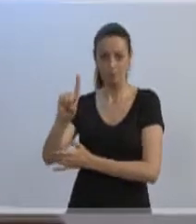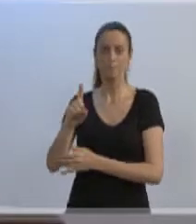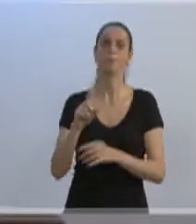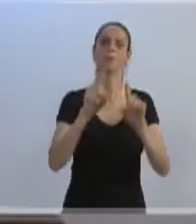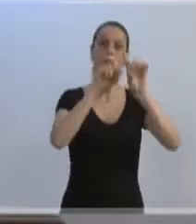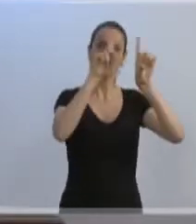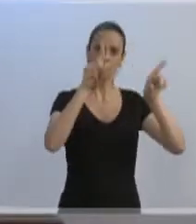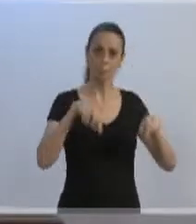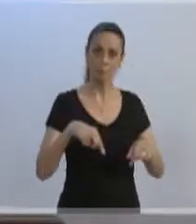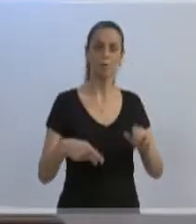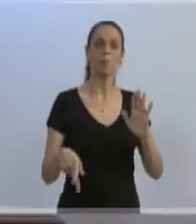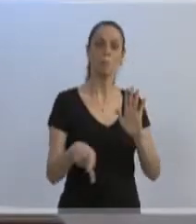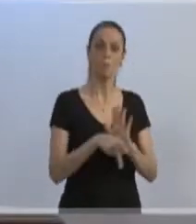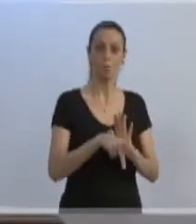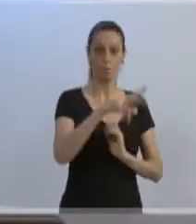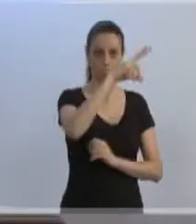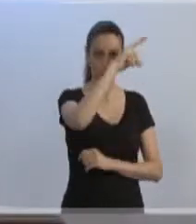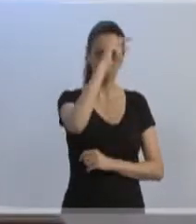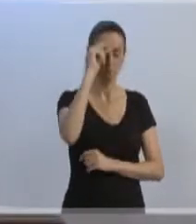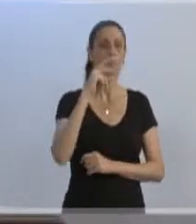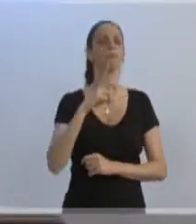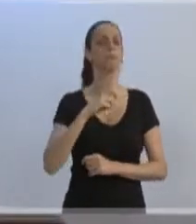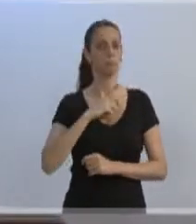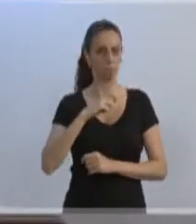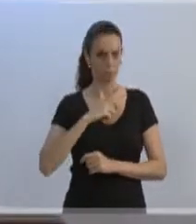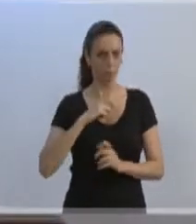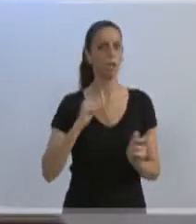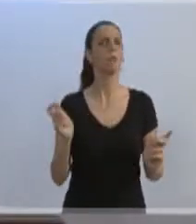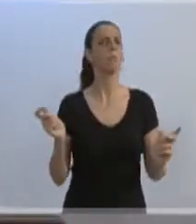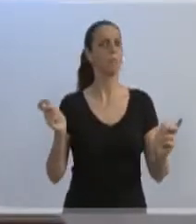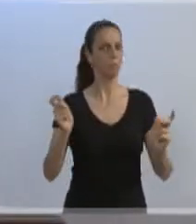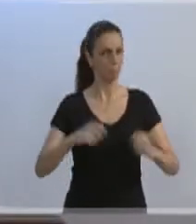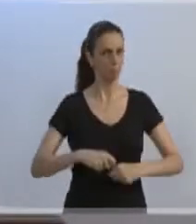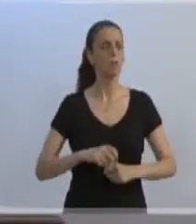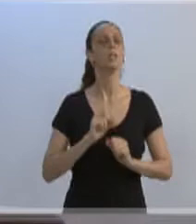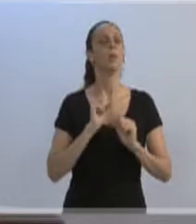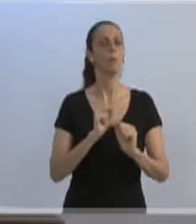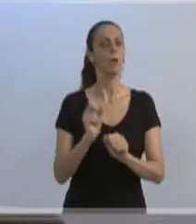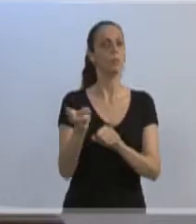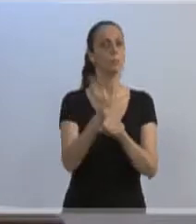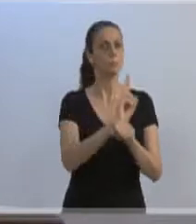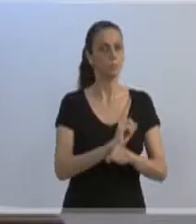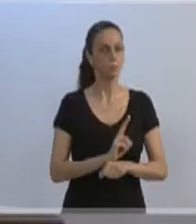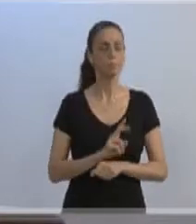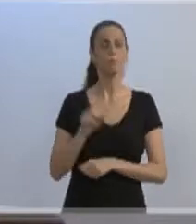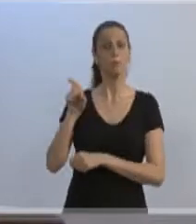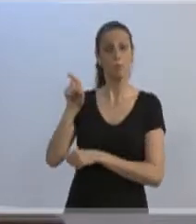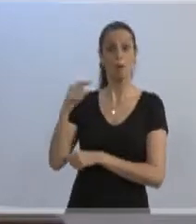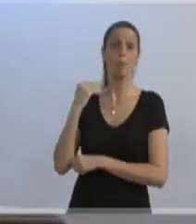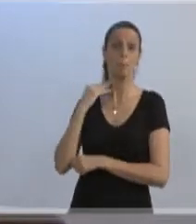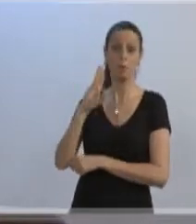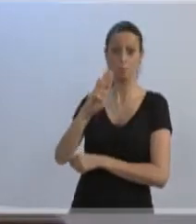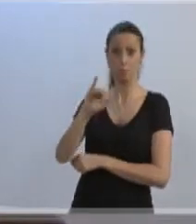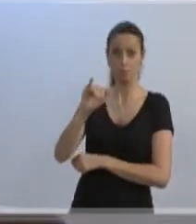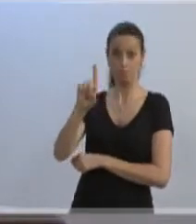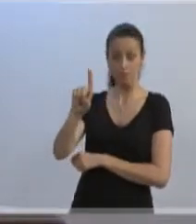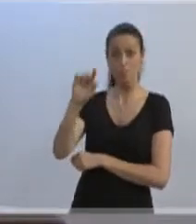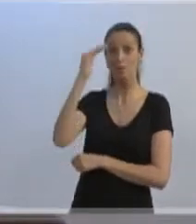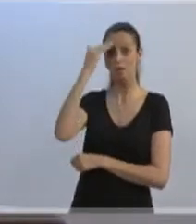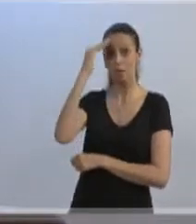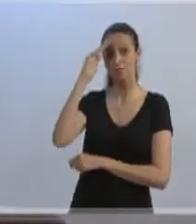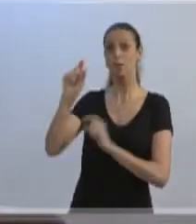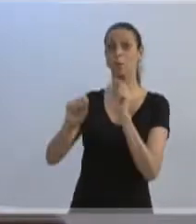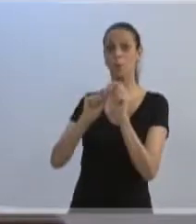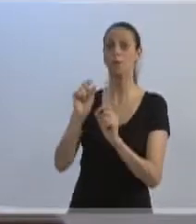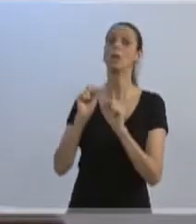de carreira do município de blumenau é qualificado e portanto o bc entendeu que poderia entrar